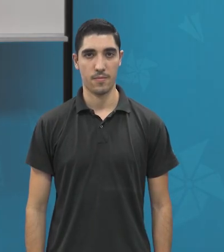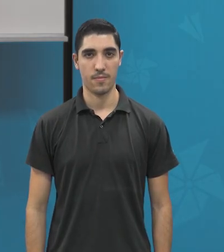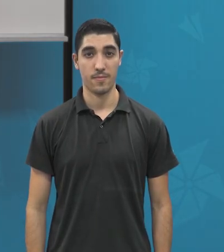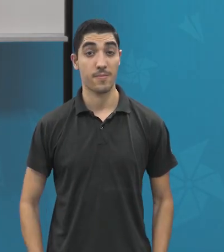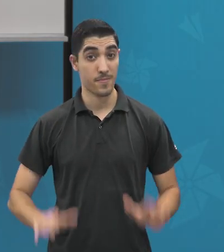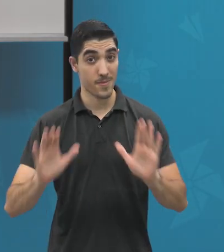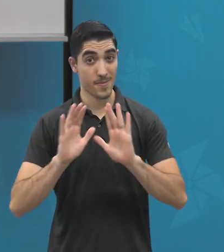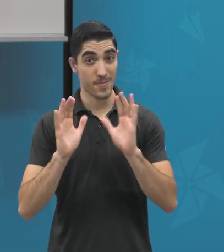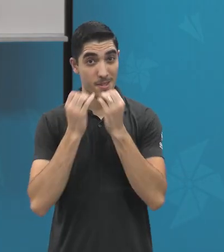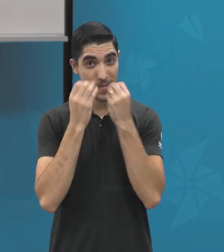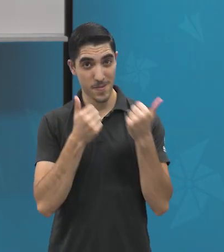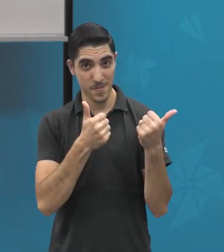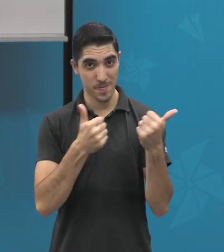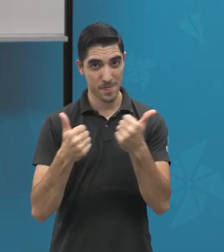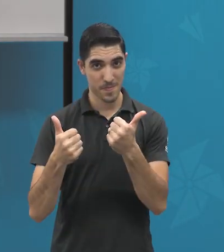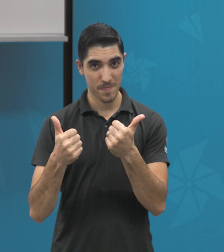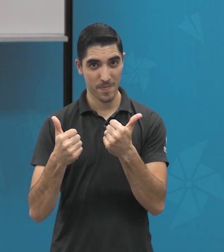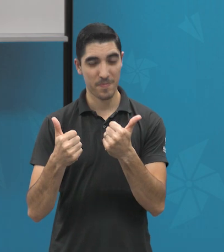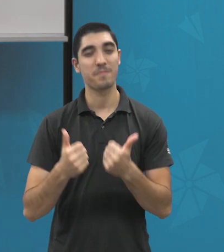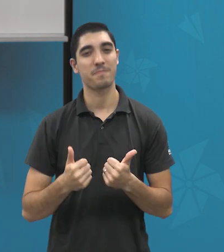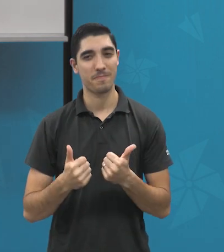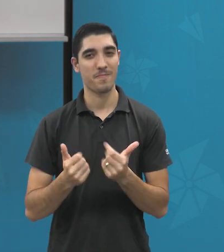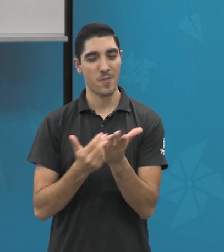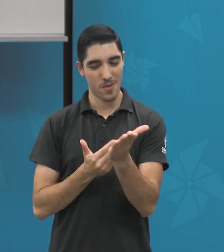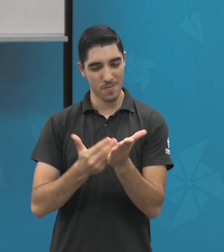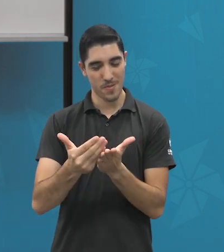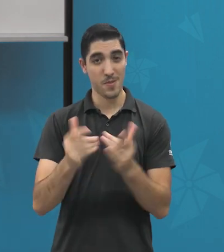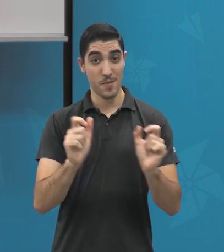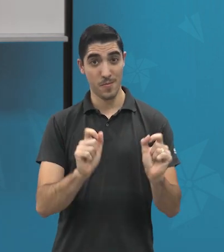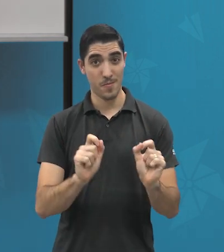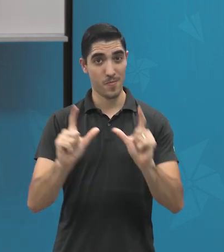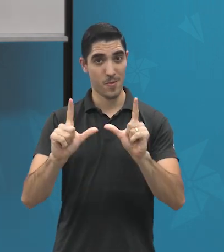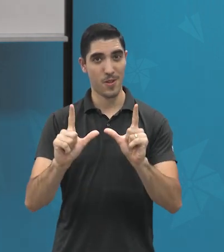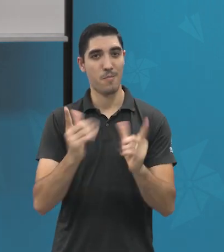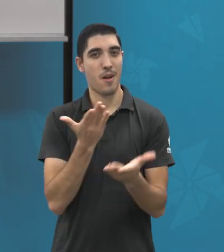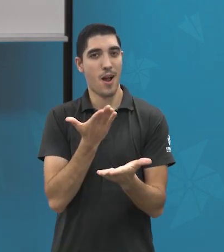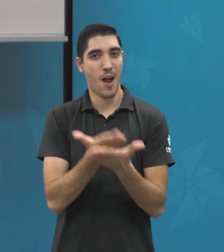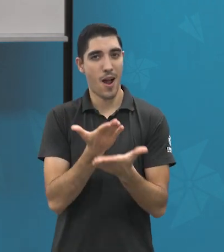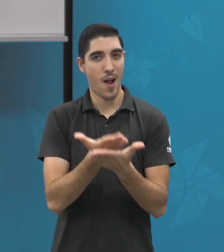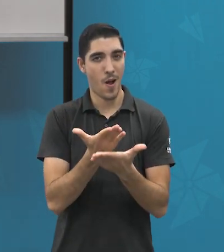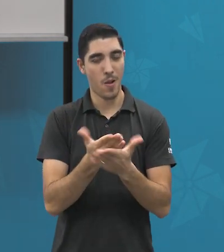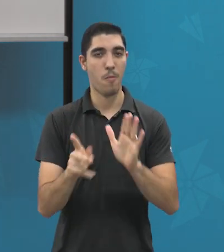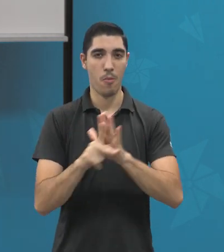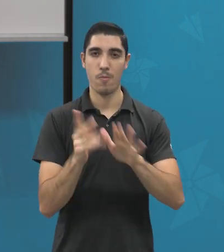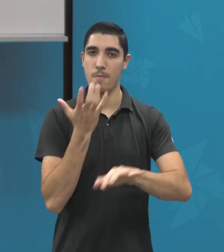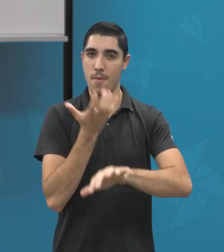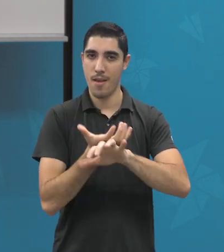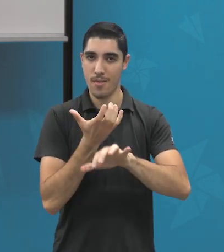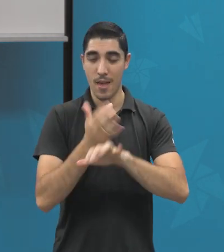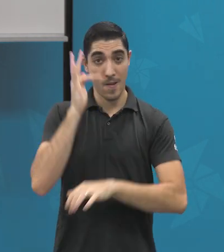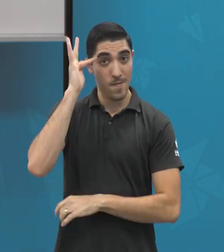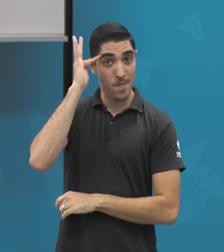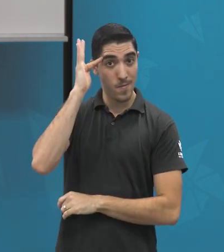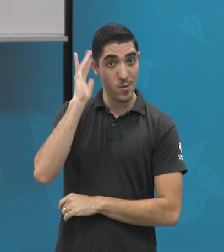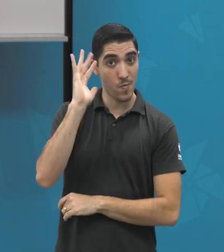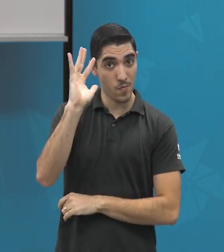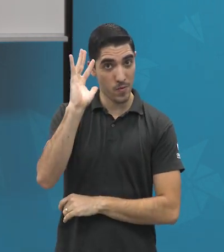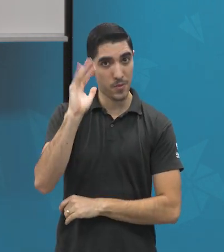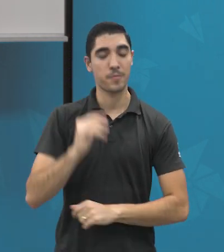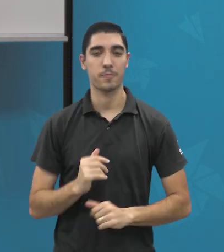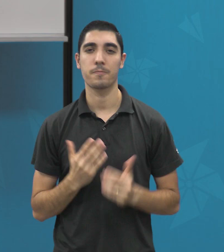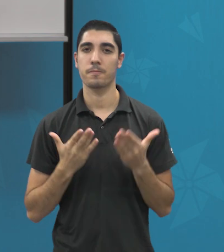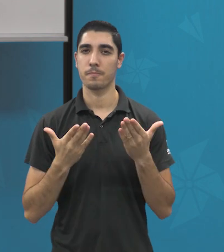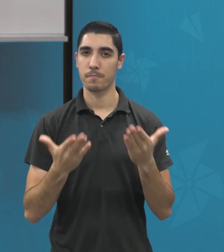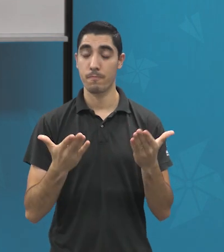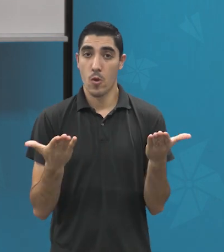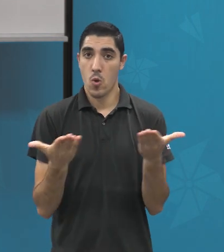Olá, tudo bom com vocês? A gente vai começar agora a sexta aula de filosofia e nesse nosso encontro eu